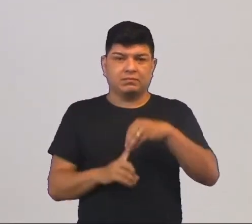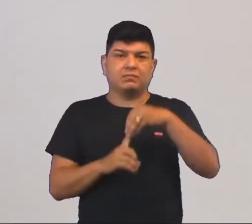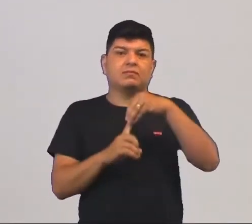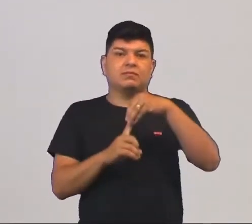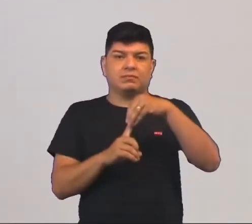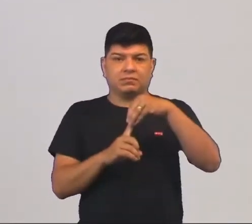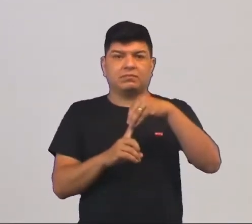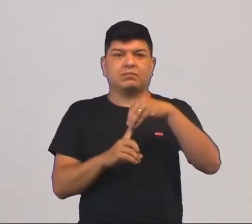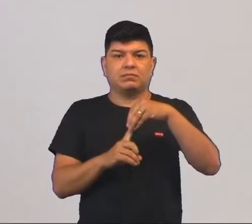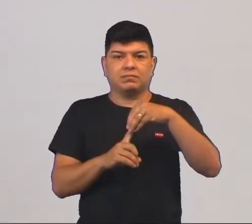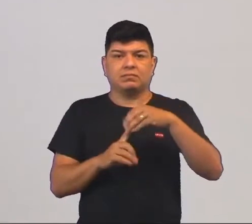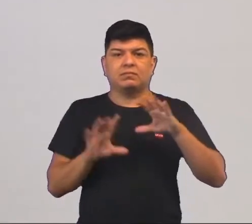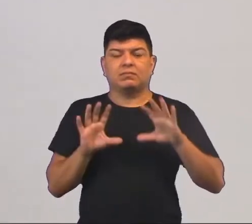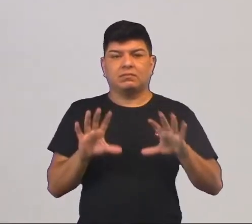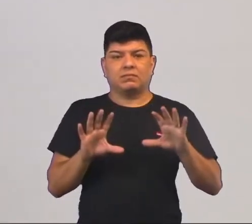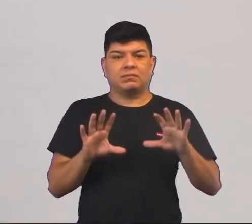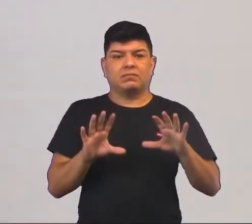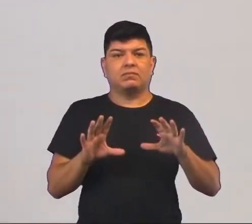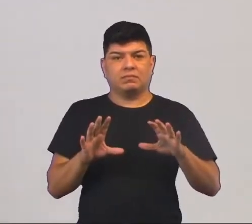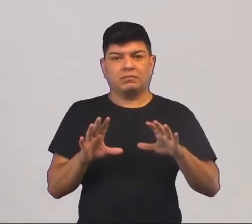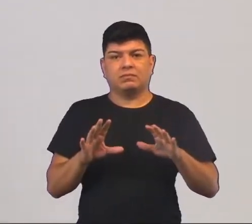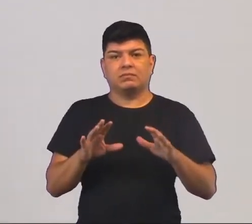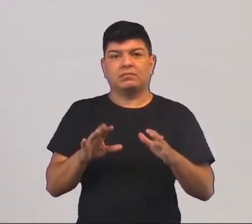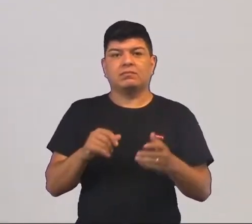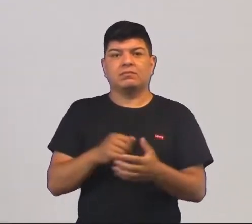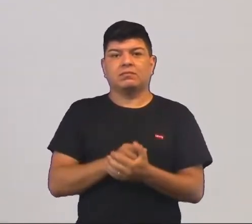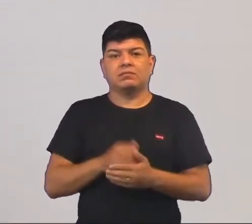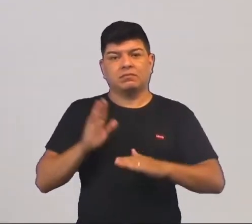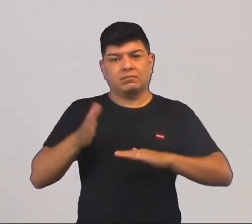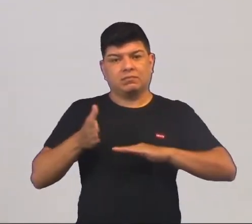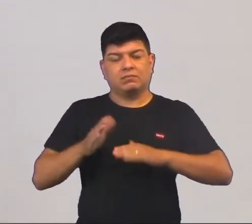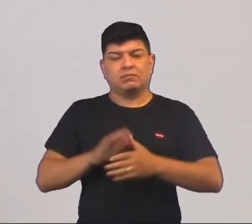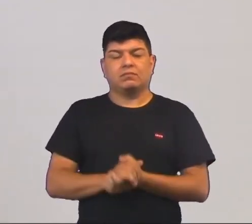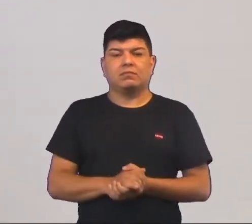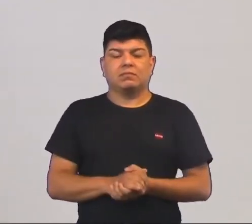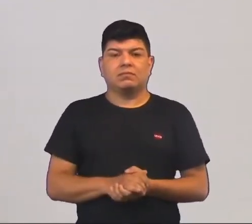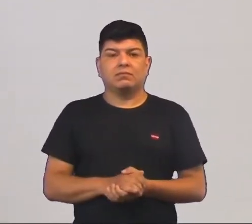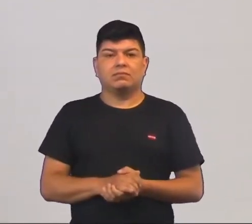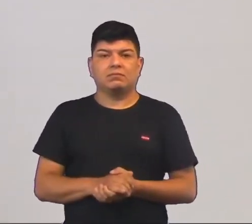consolidação, da Idade Moderna.